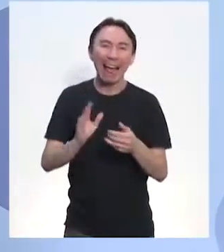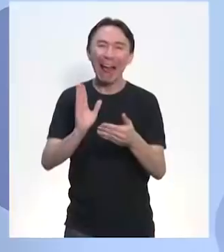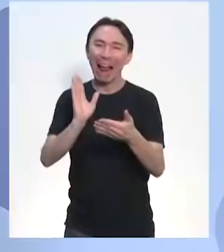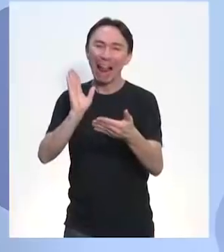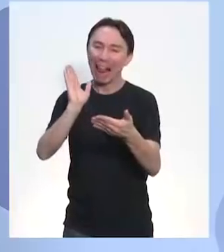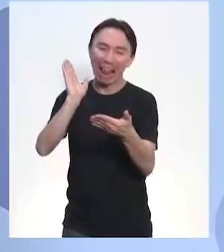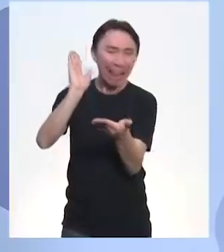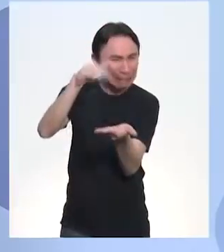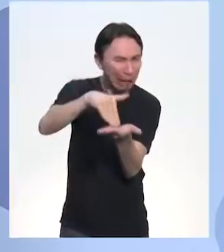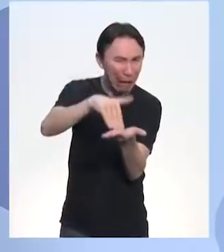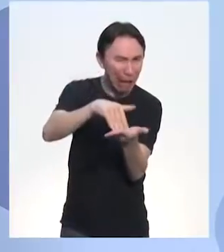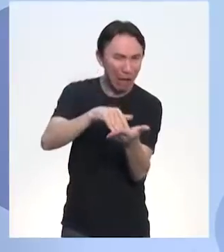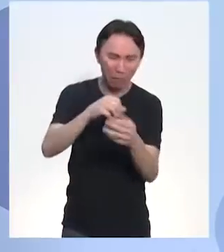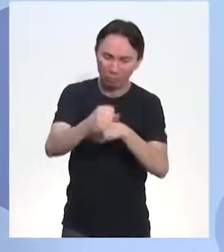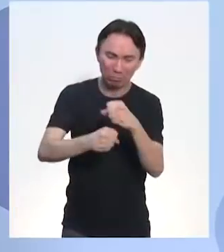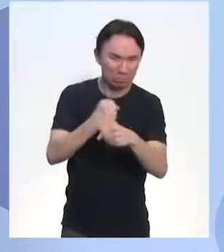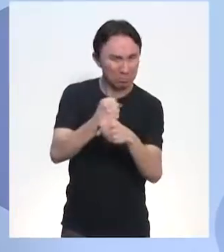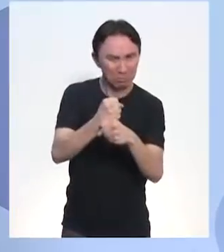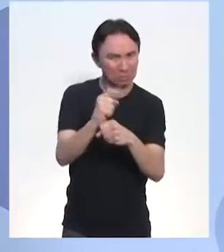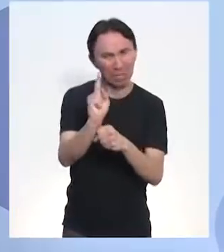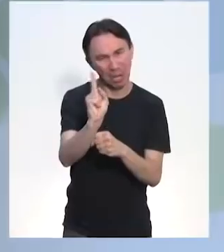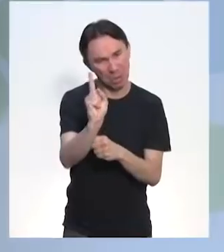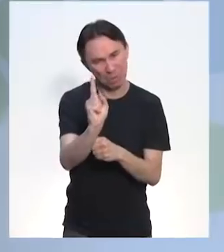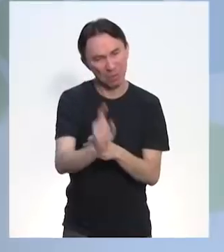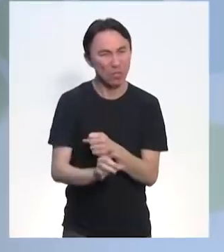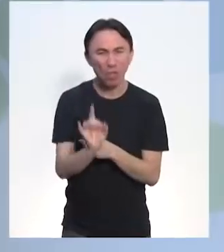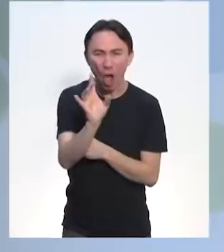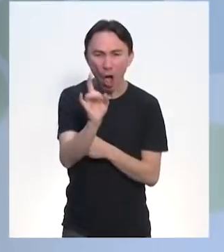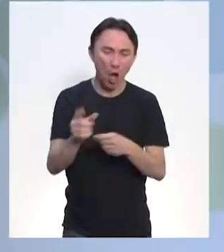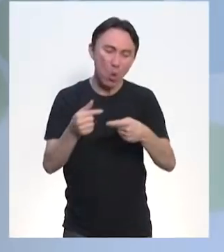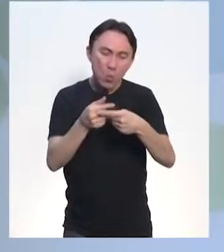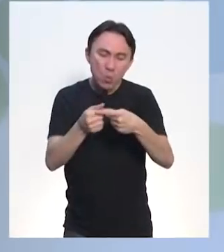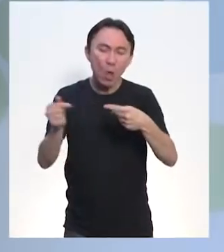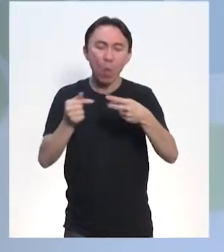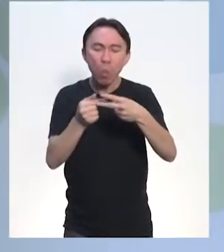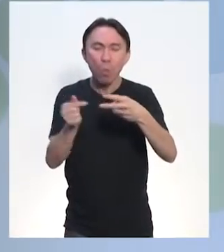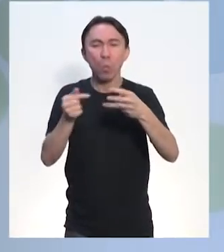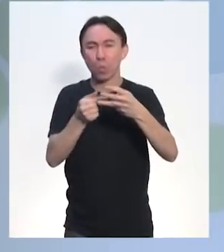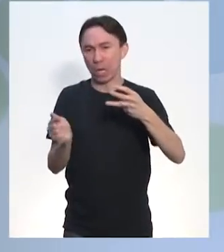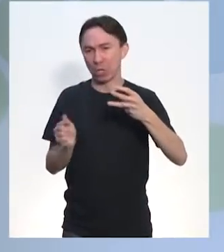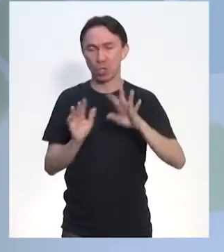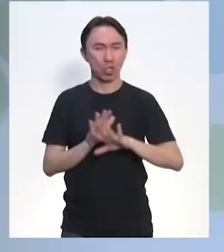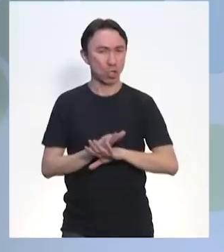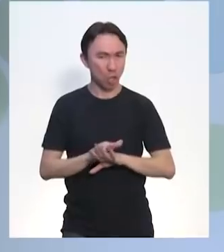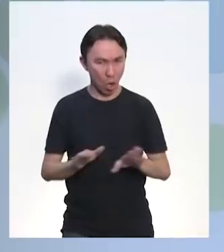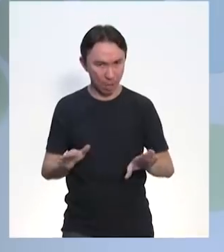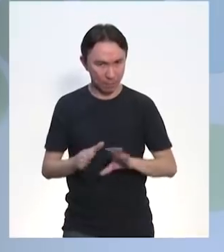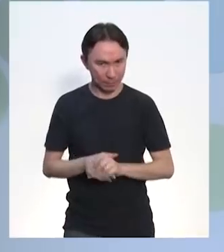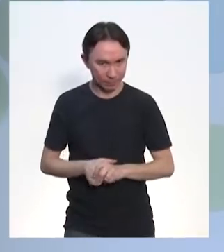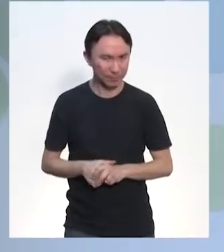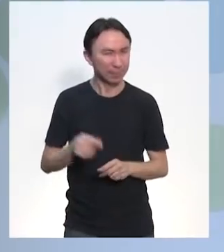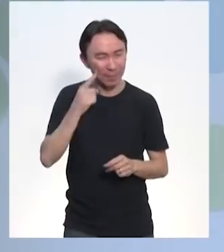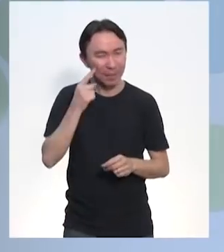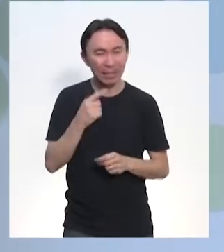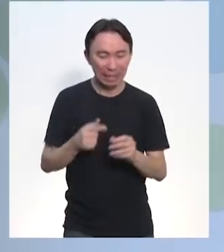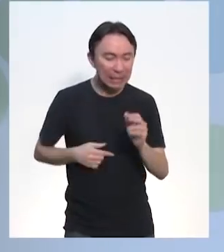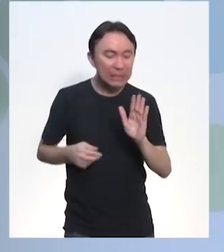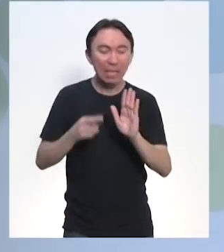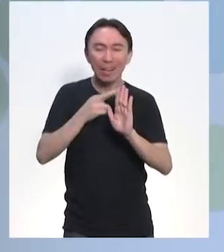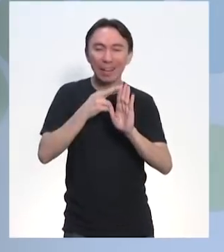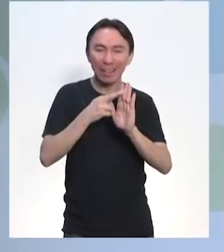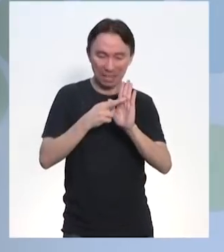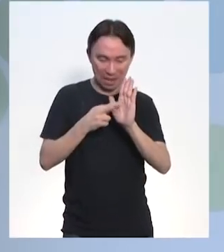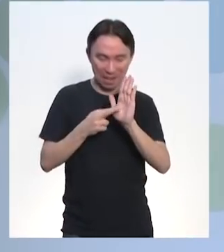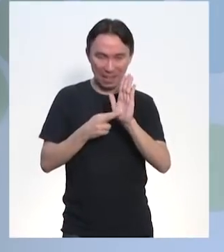aí para umas 3 semanas, certo? Isso mesmo. Então, aí continuando essa ideia aí na terceira regrinha, coloca para eles,